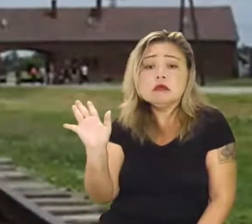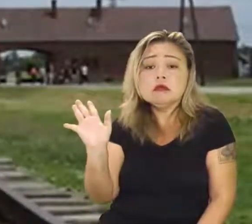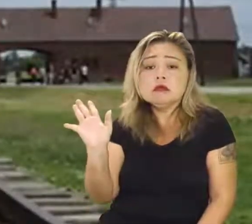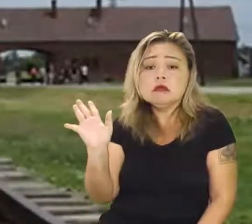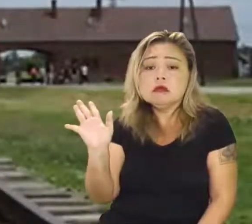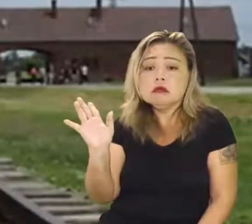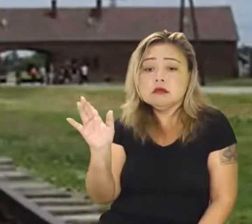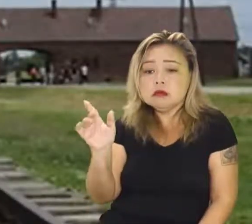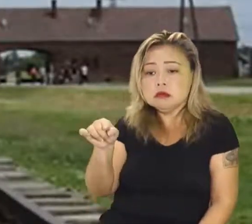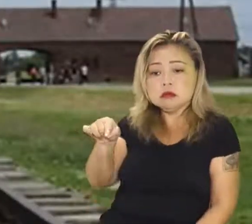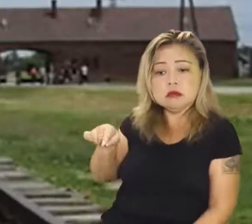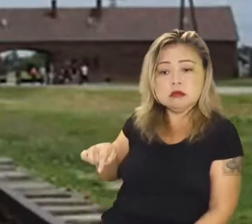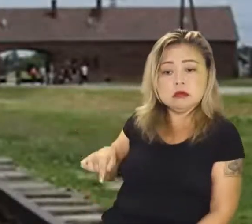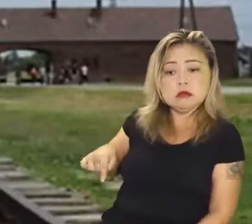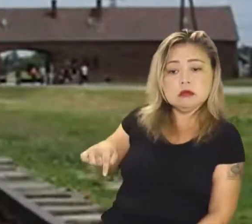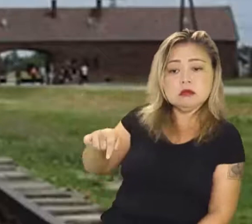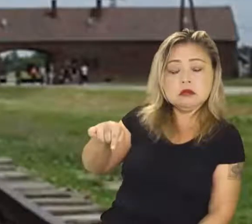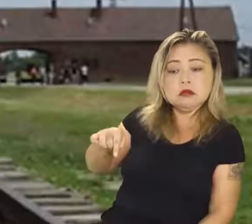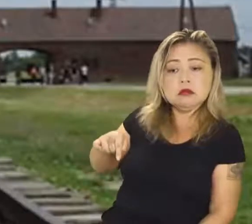Esses trilhos